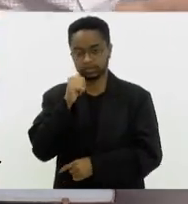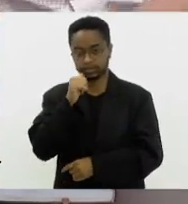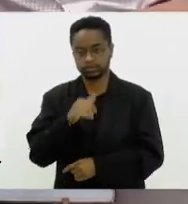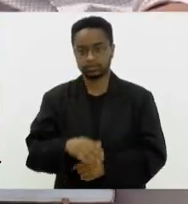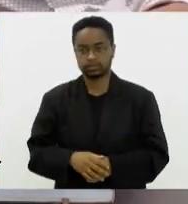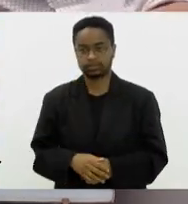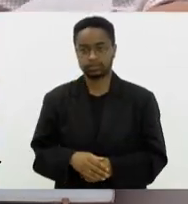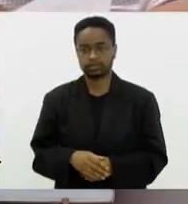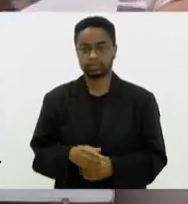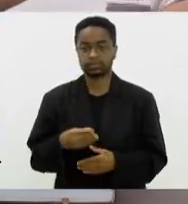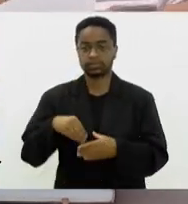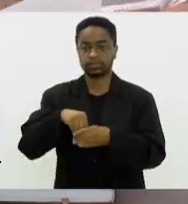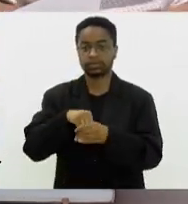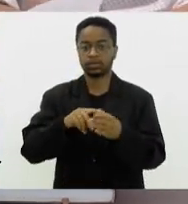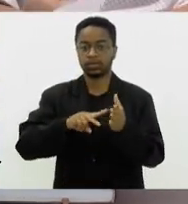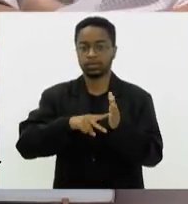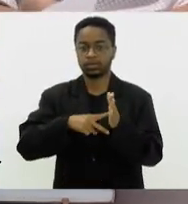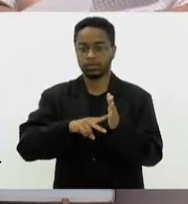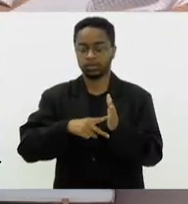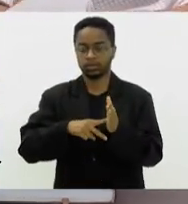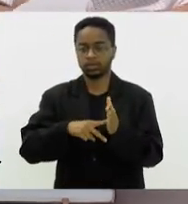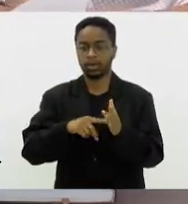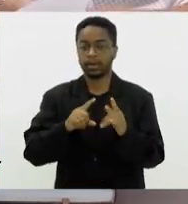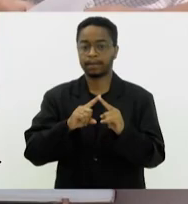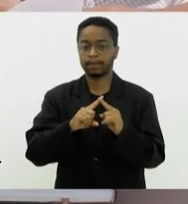nas dependências de condomínios residenciais.